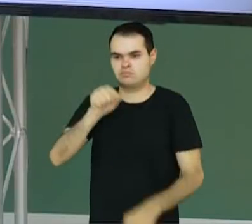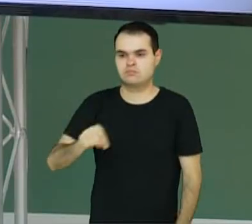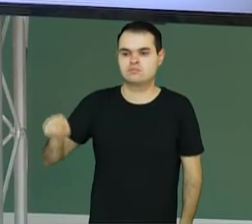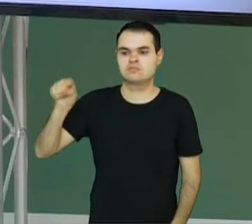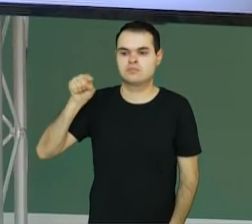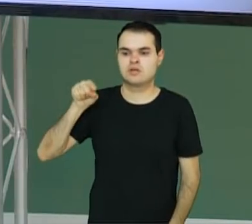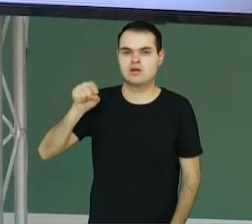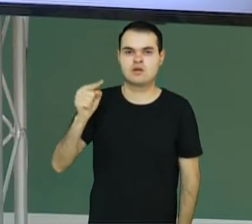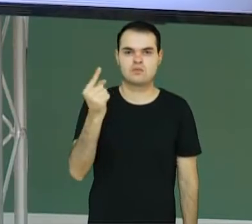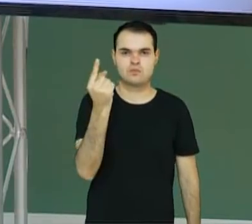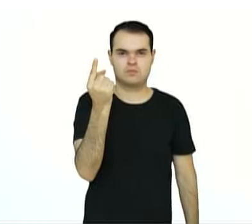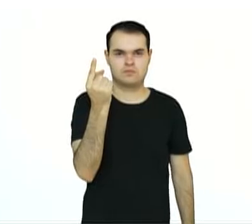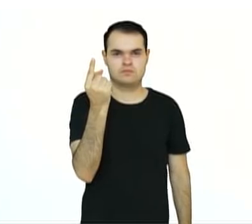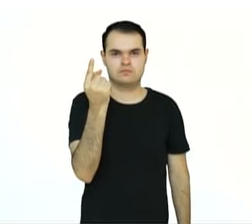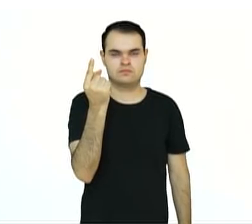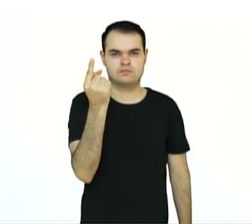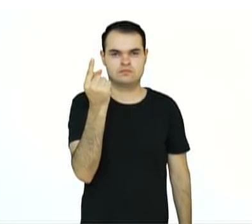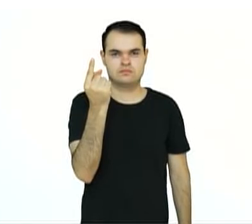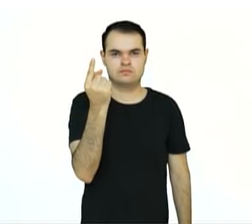certo?